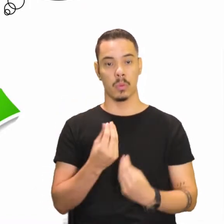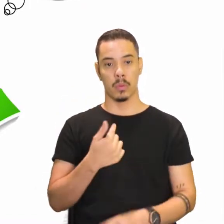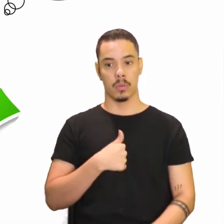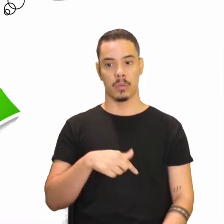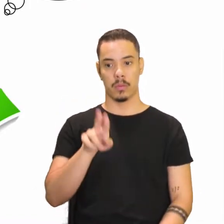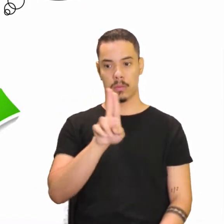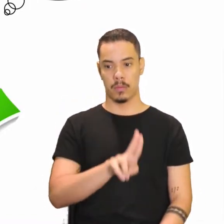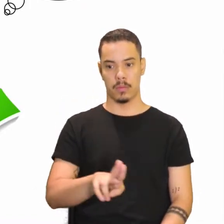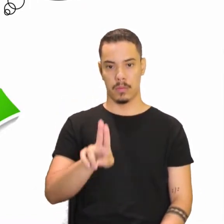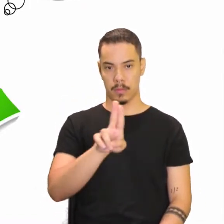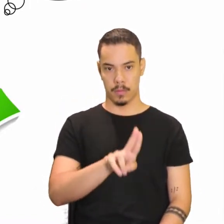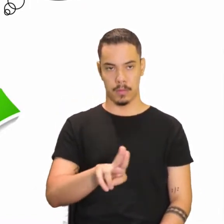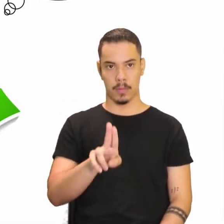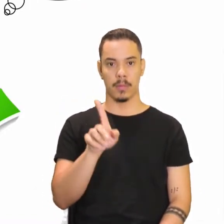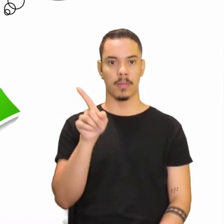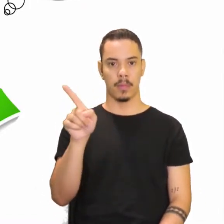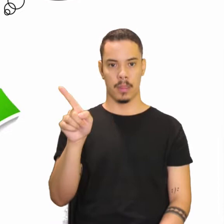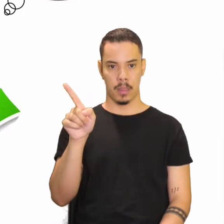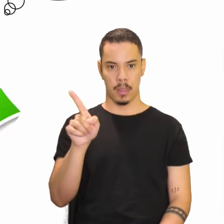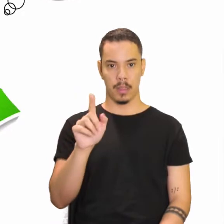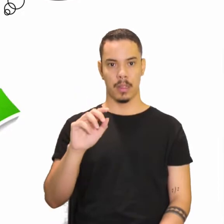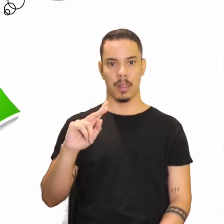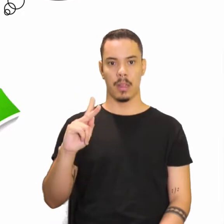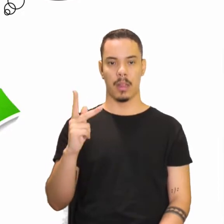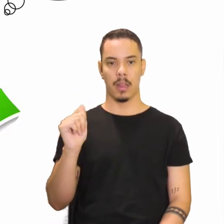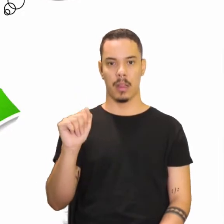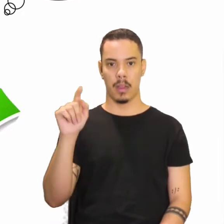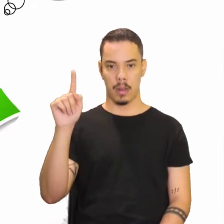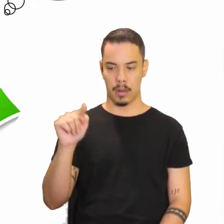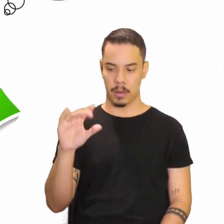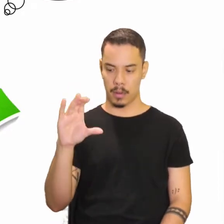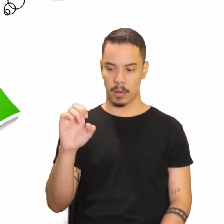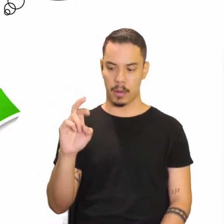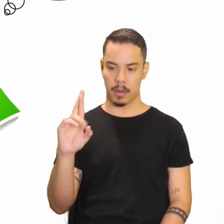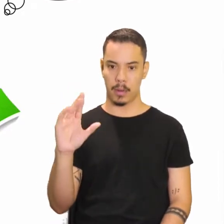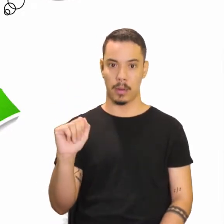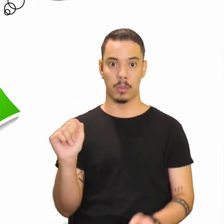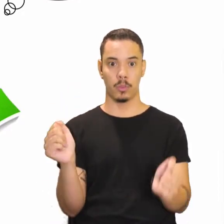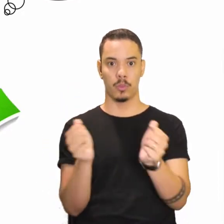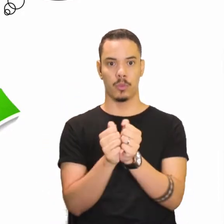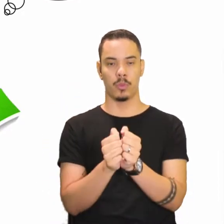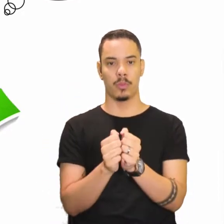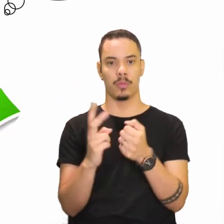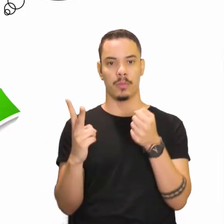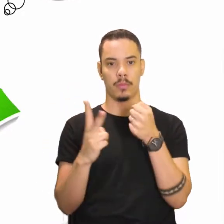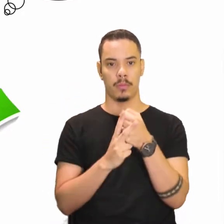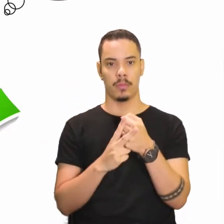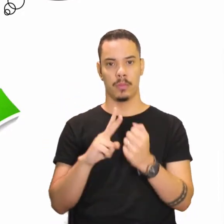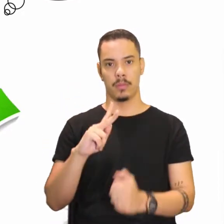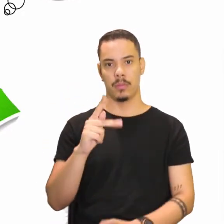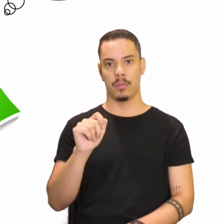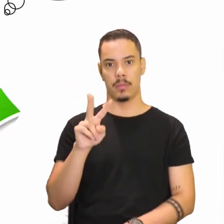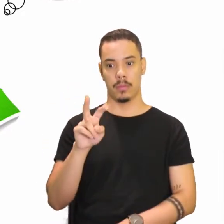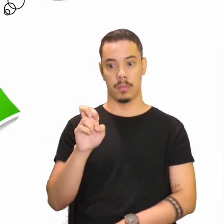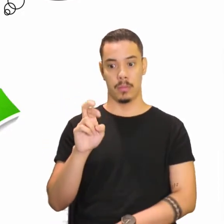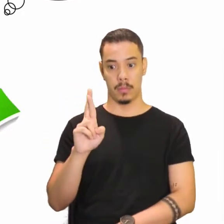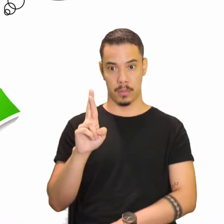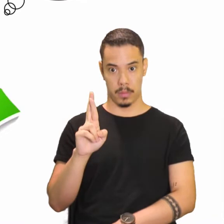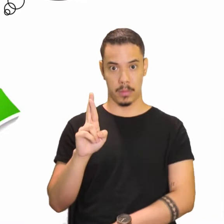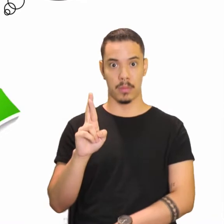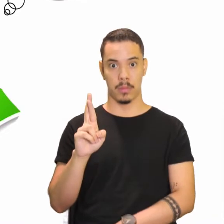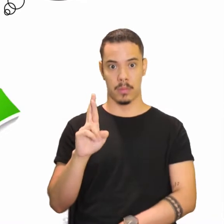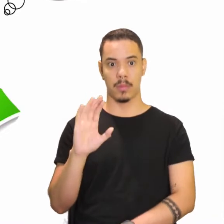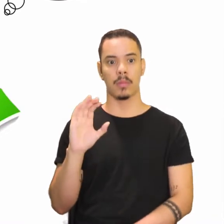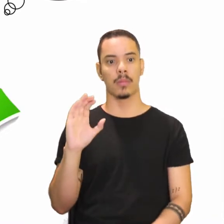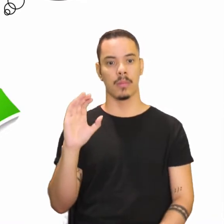né, esse acerca com o verbo haver, né? Esse verbo haver, é claro que vai